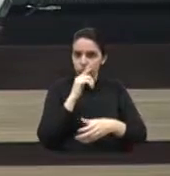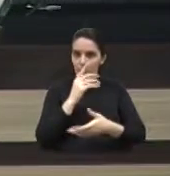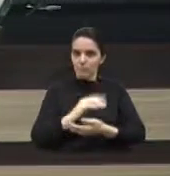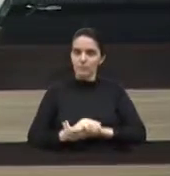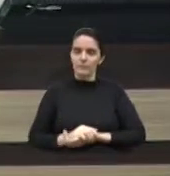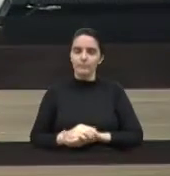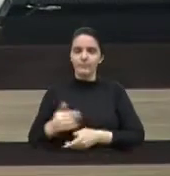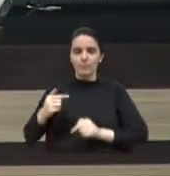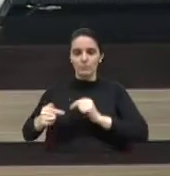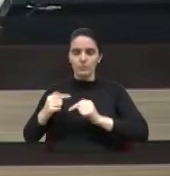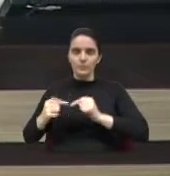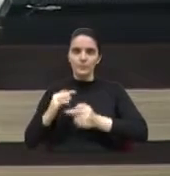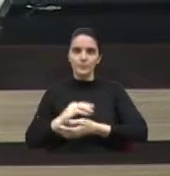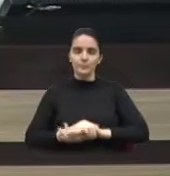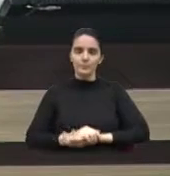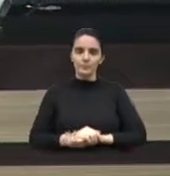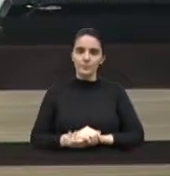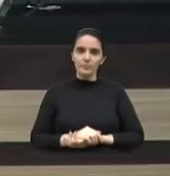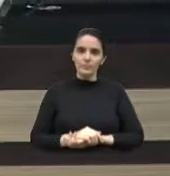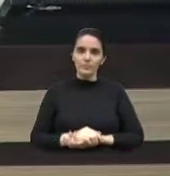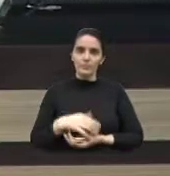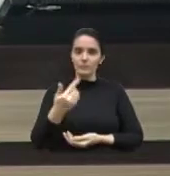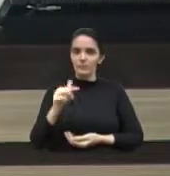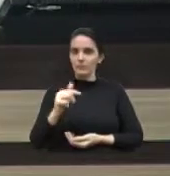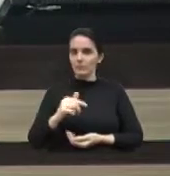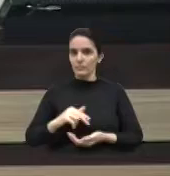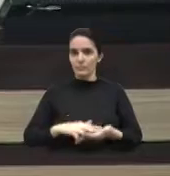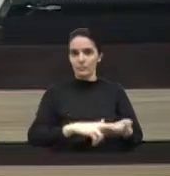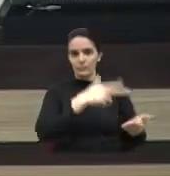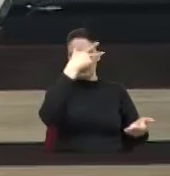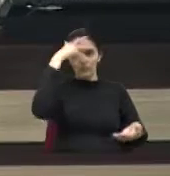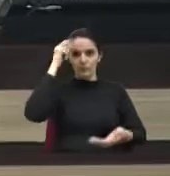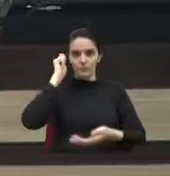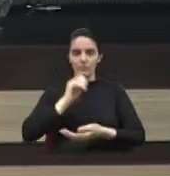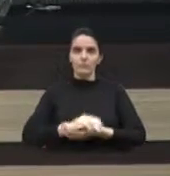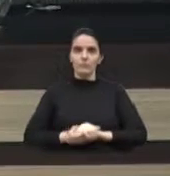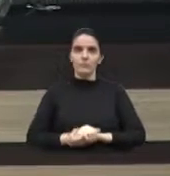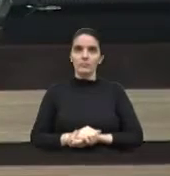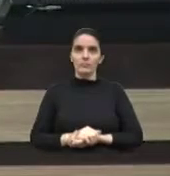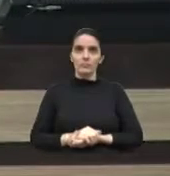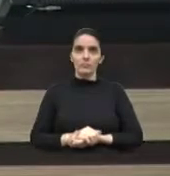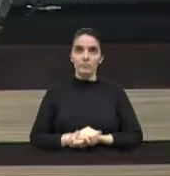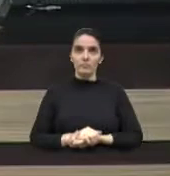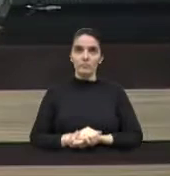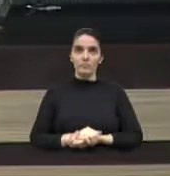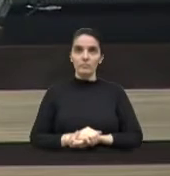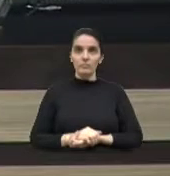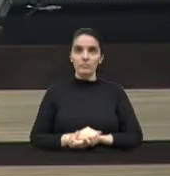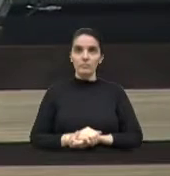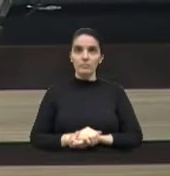Continue em discussão. Não havendo, ao Executivo.